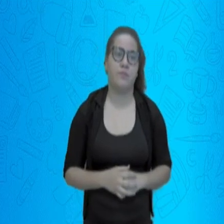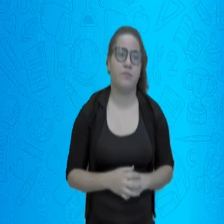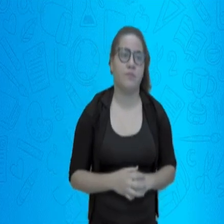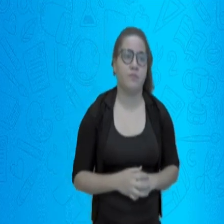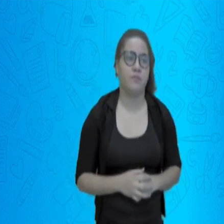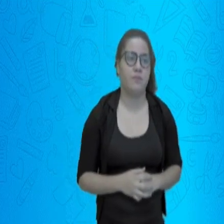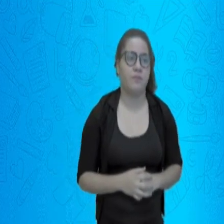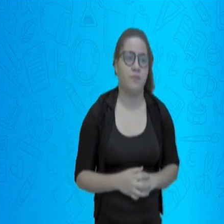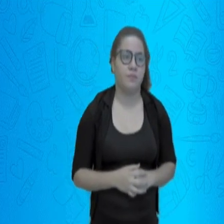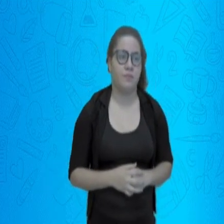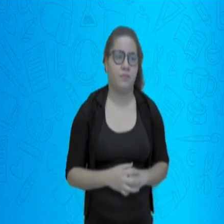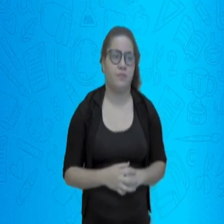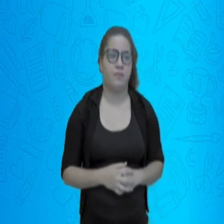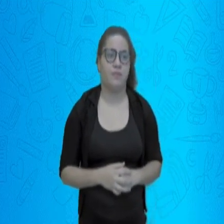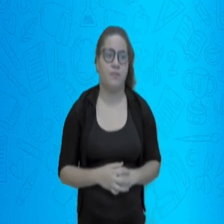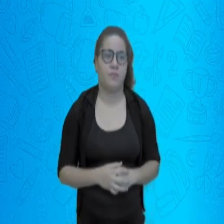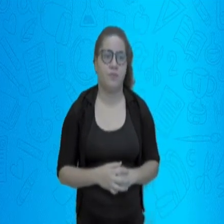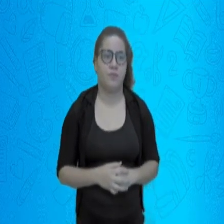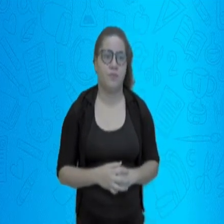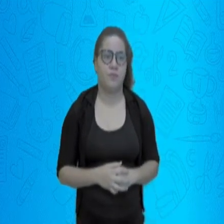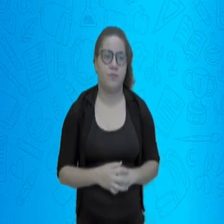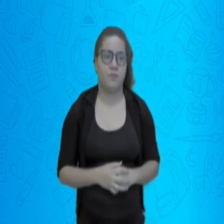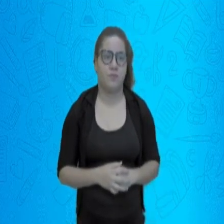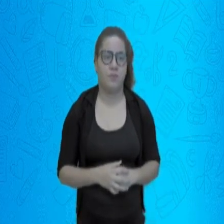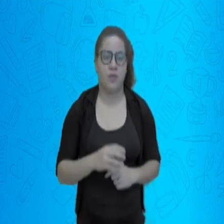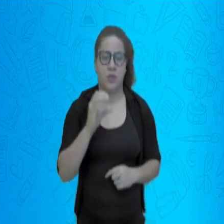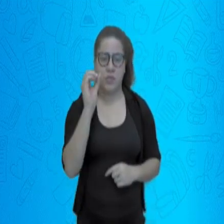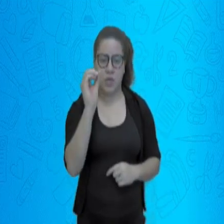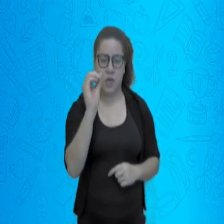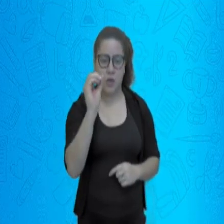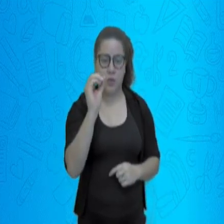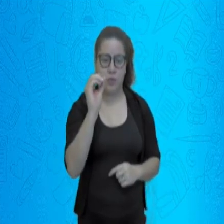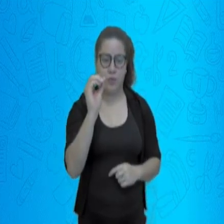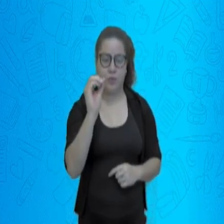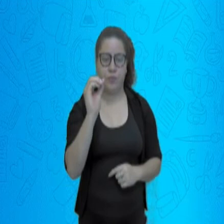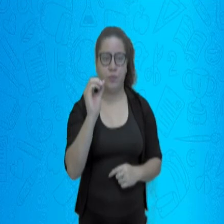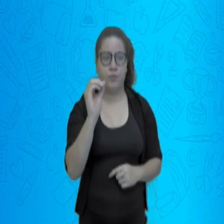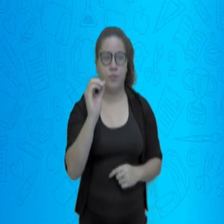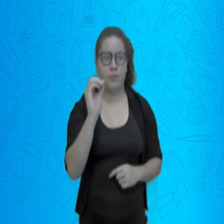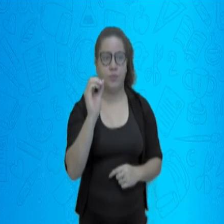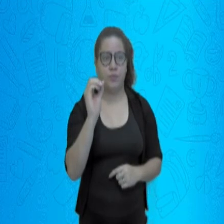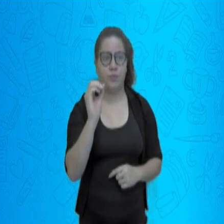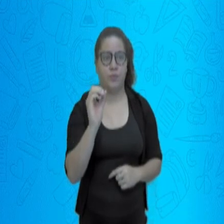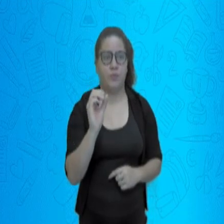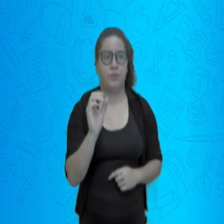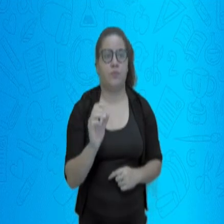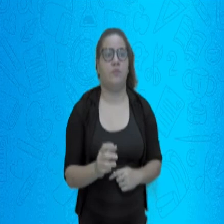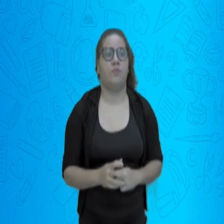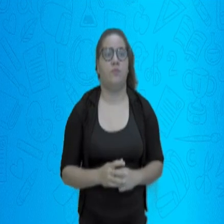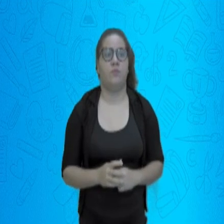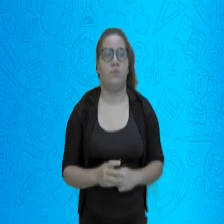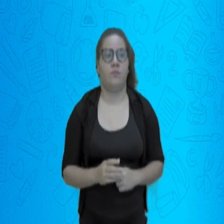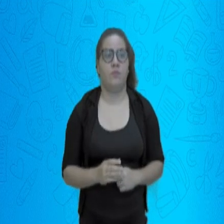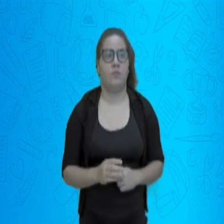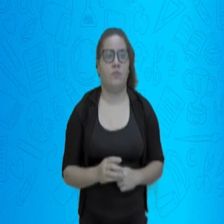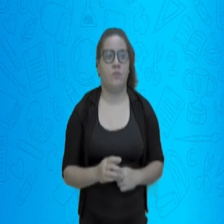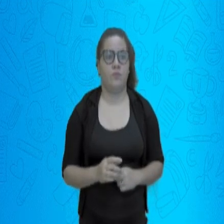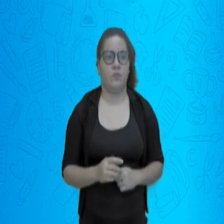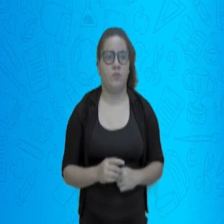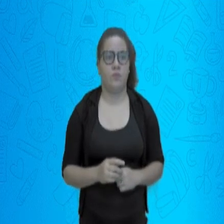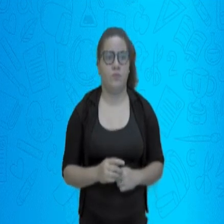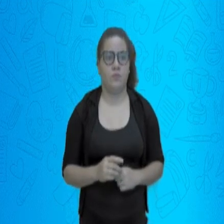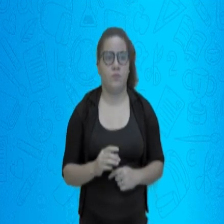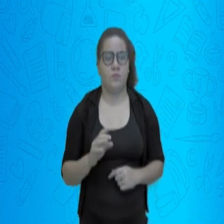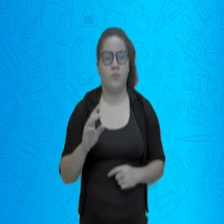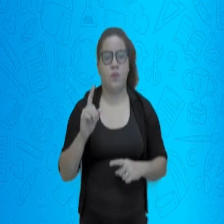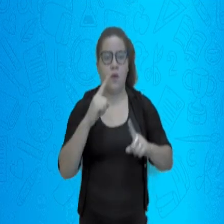dia. Então, aqui está o zero, então aqui nós temos o 1. A temperatura máxima está aqui.